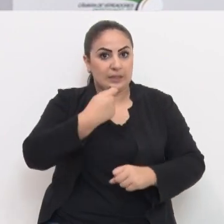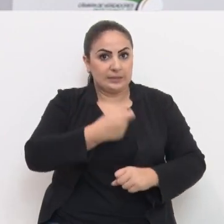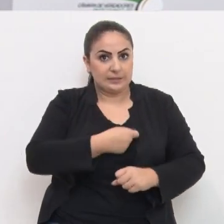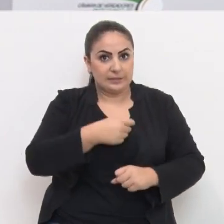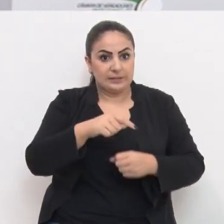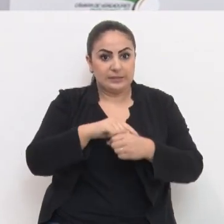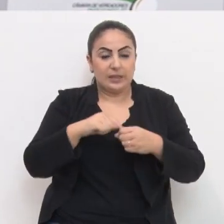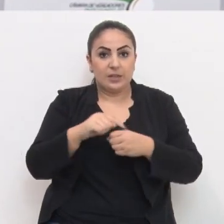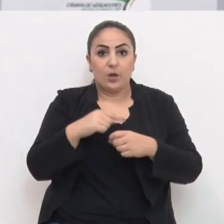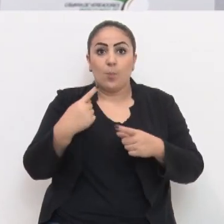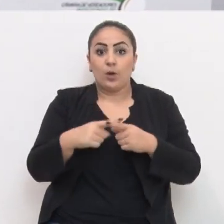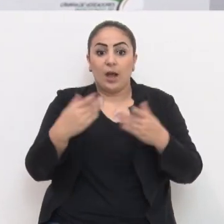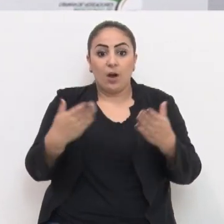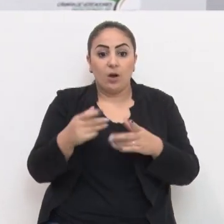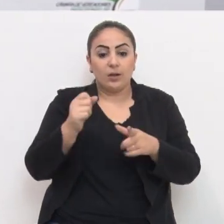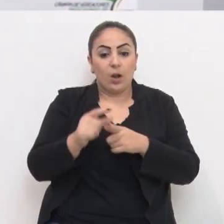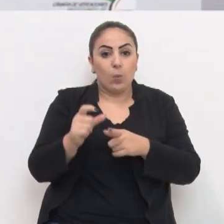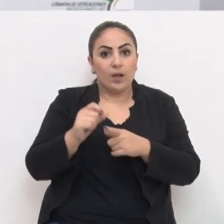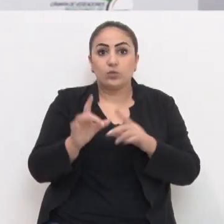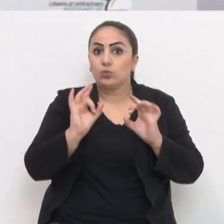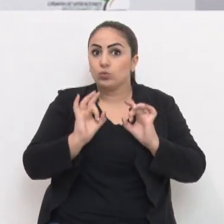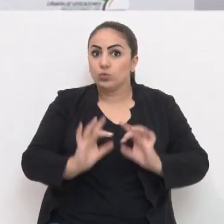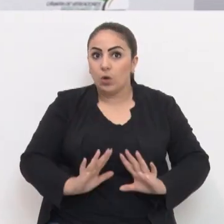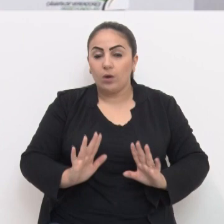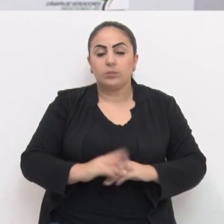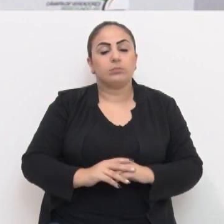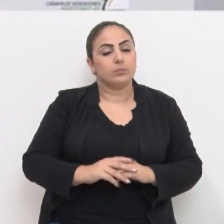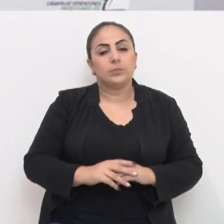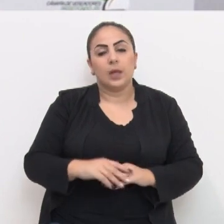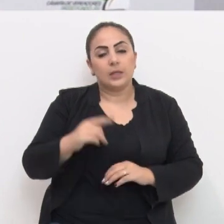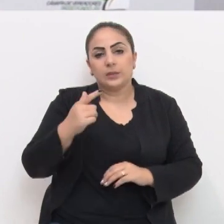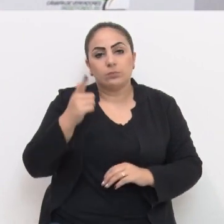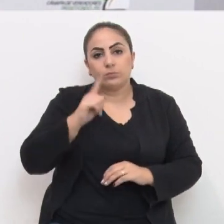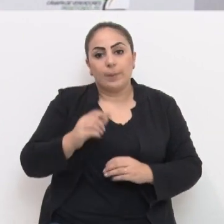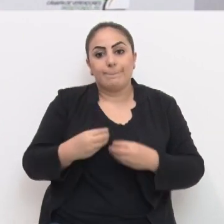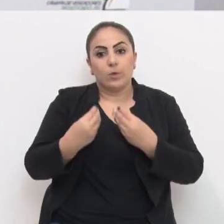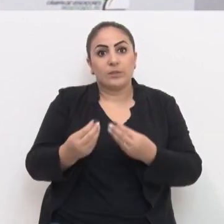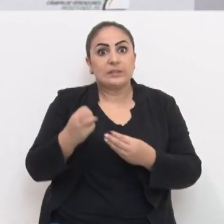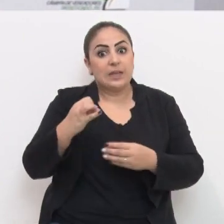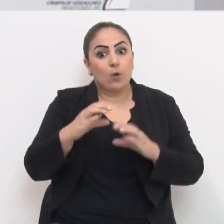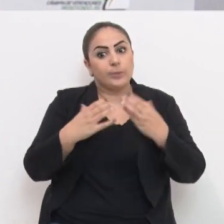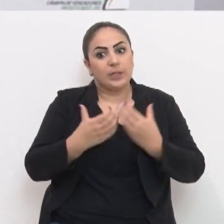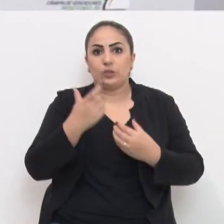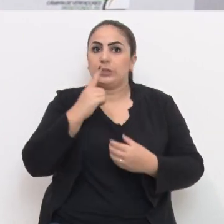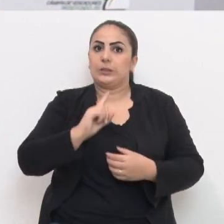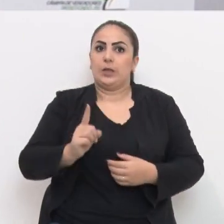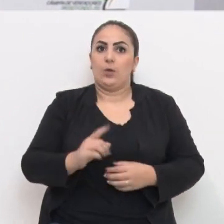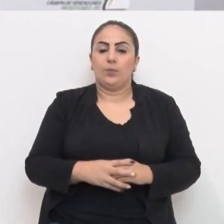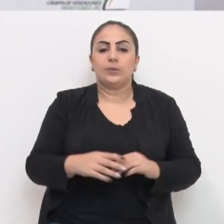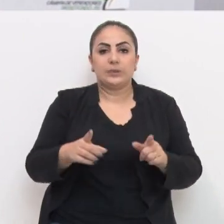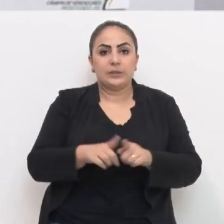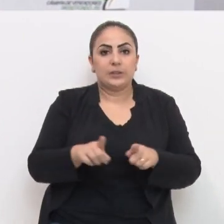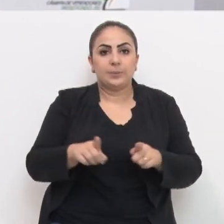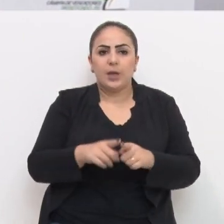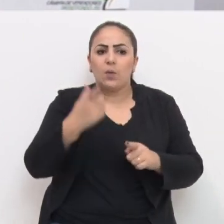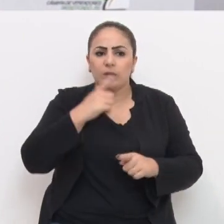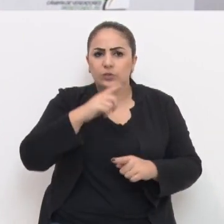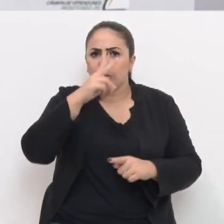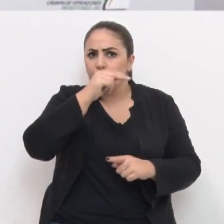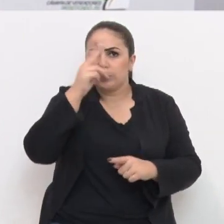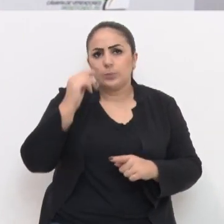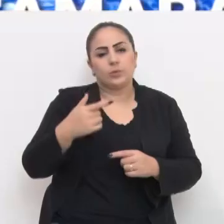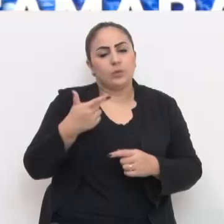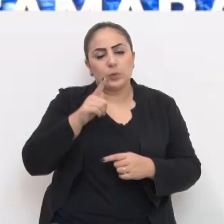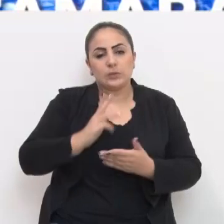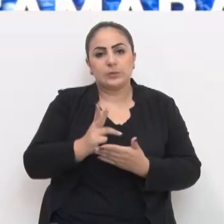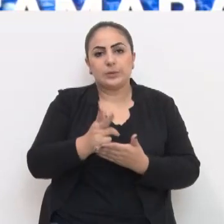definitiva, porque até então só está em prédios alugados, com certeza não vai ser aprovado aqui na Câmara e com certeza o Executivo também não vai levar essa